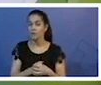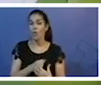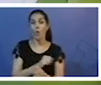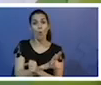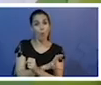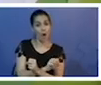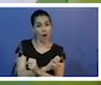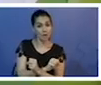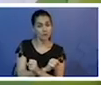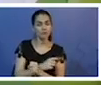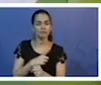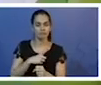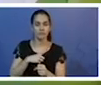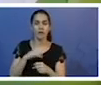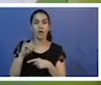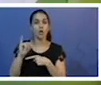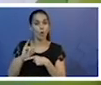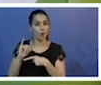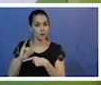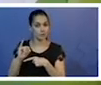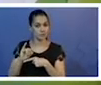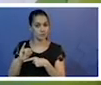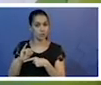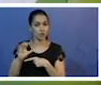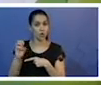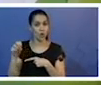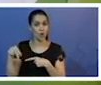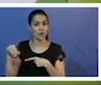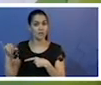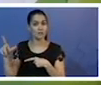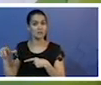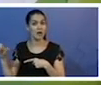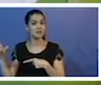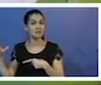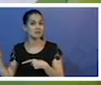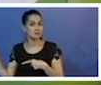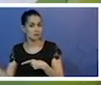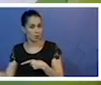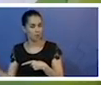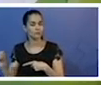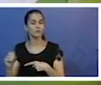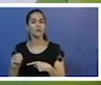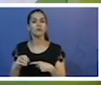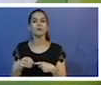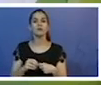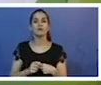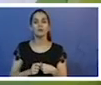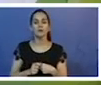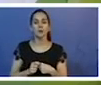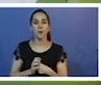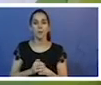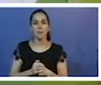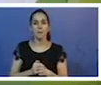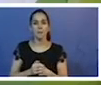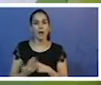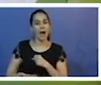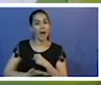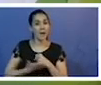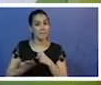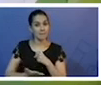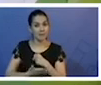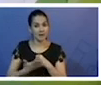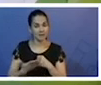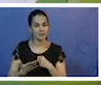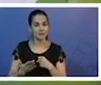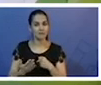a ionização, ele vai liberar o H+, esse aqui, e o Cl-. A base ela vai